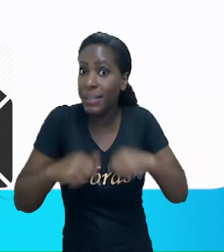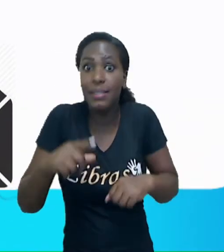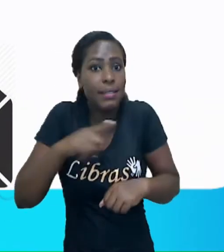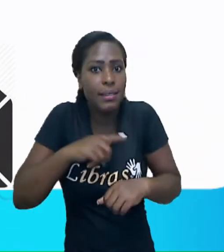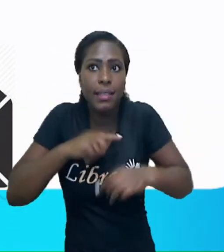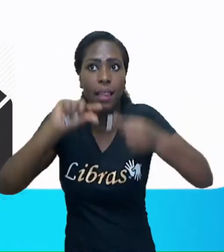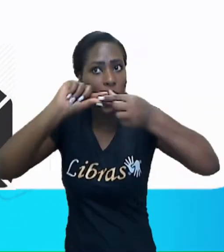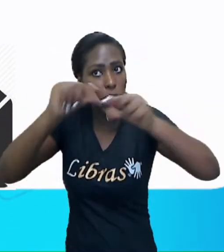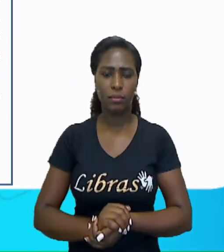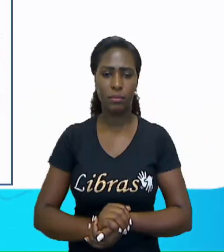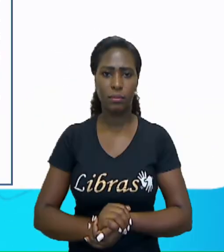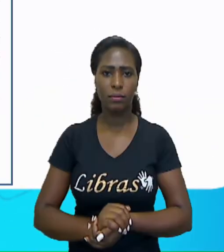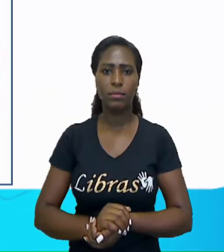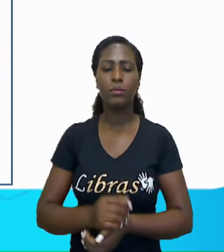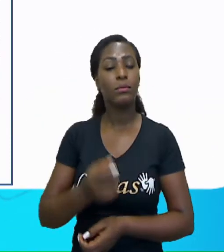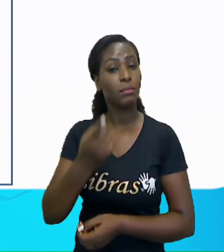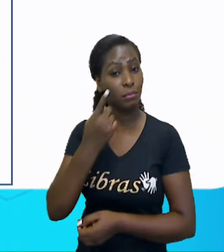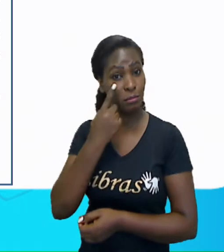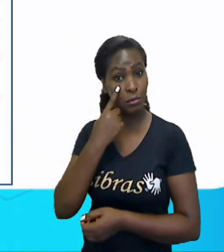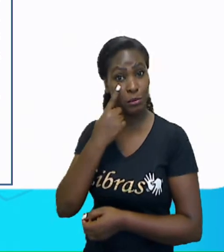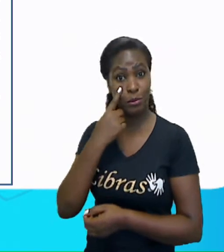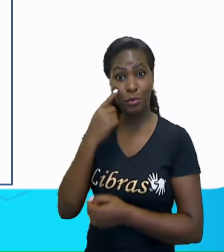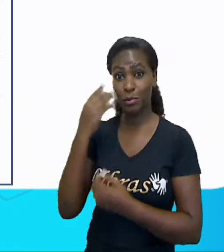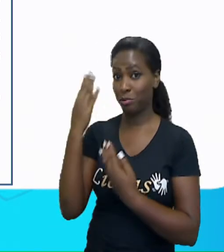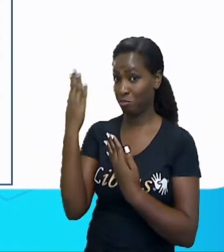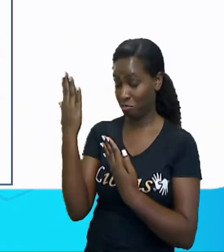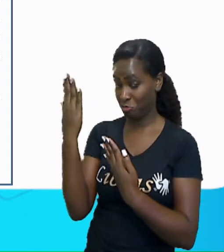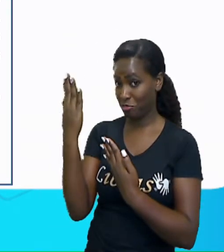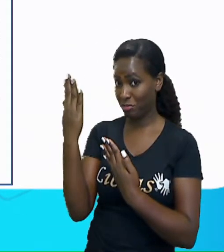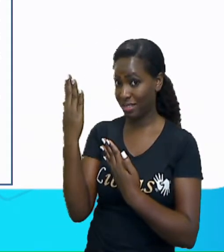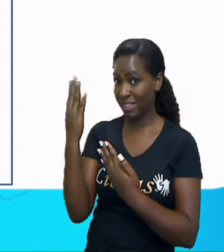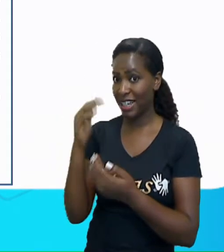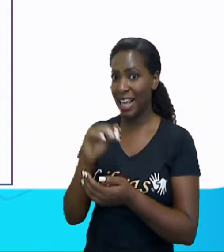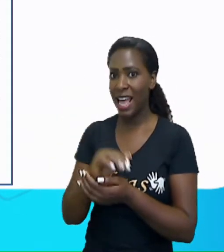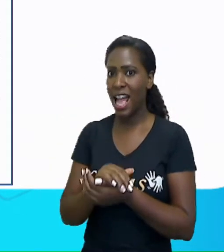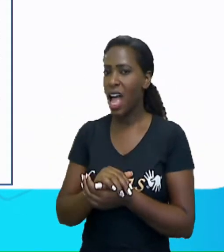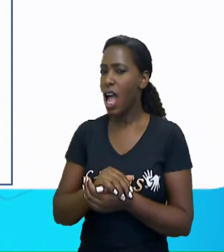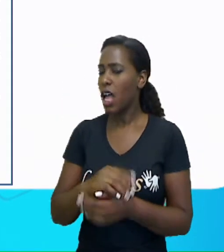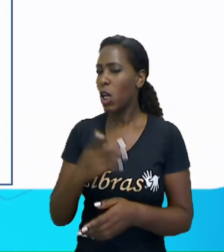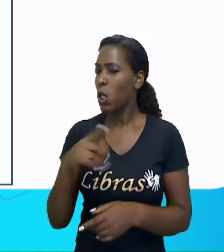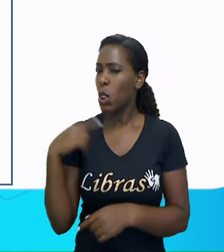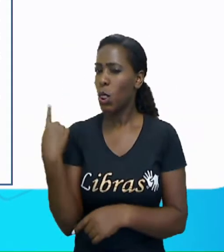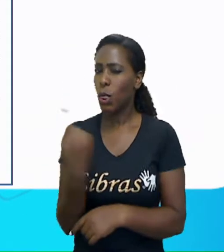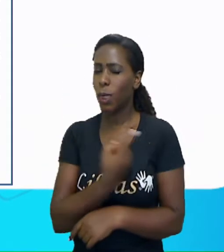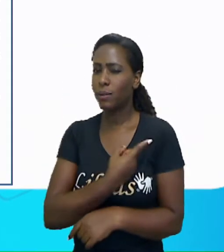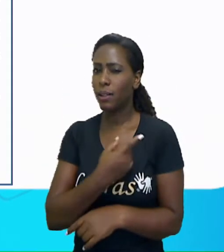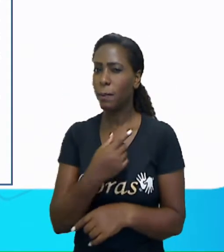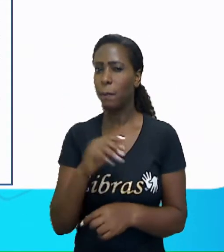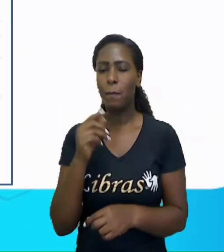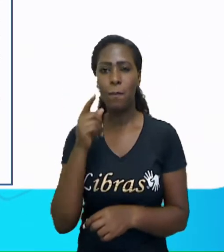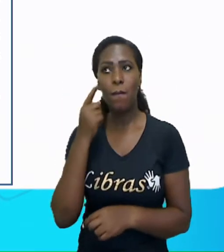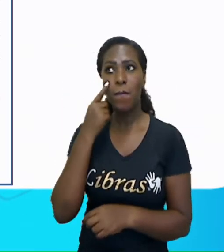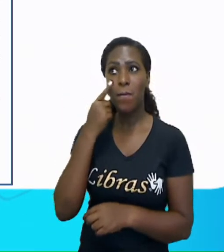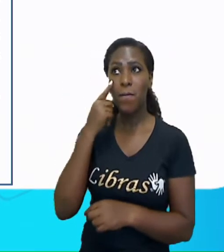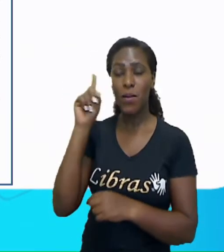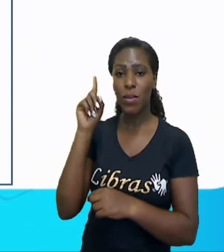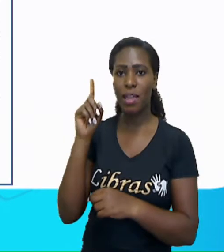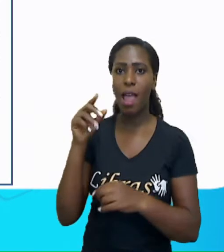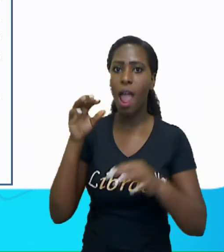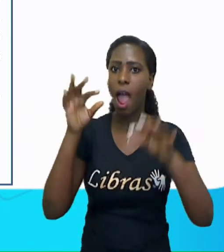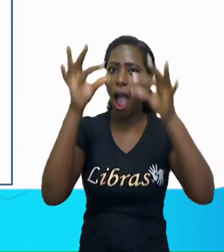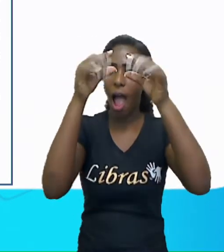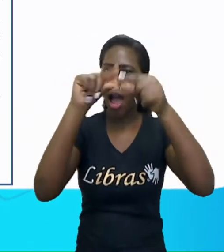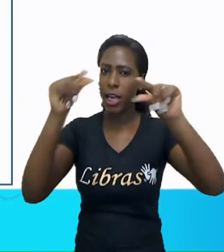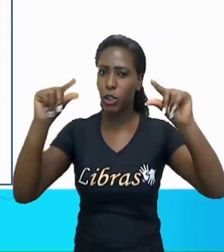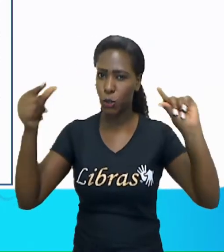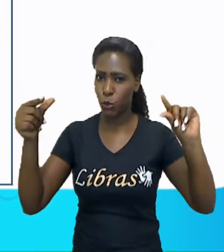despedida. Aqui temos a oportunidade de observar a estrutura de uma maneira prática.